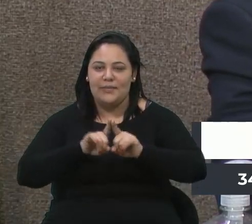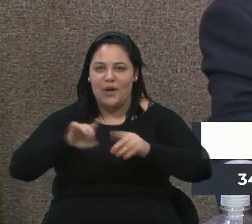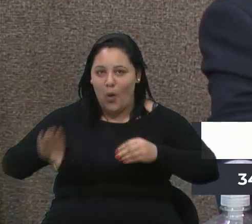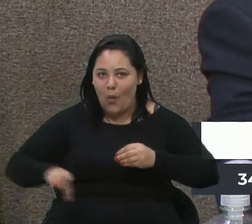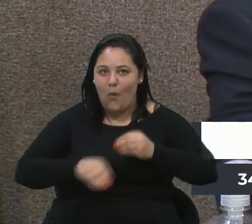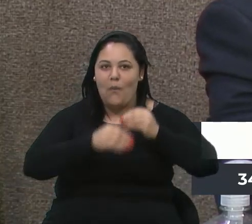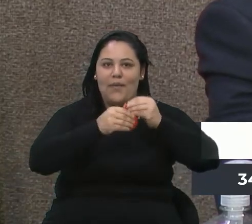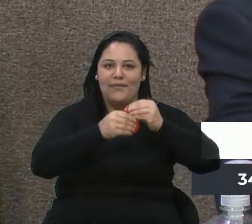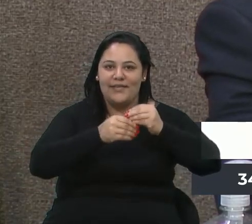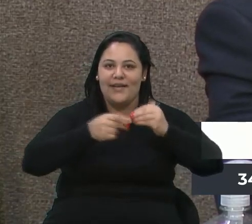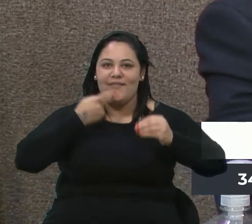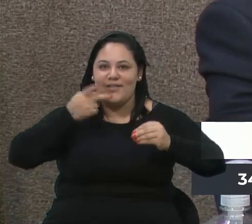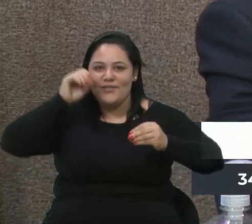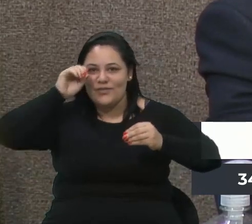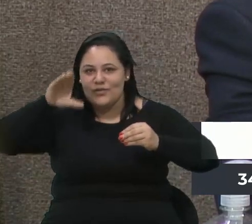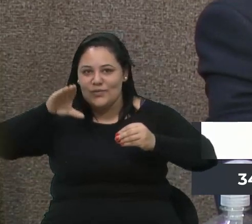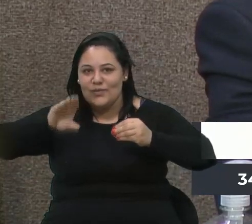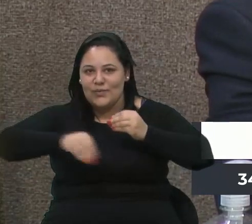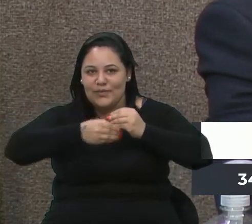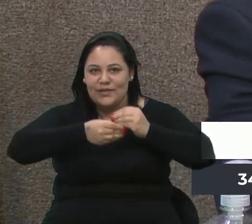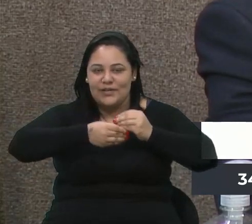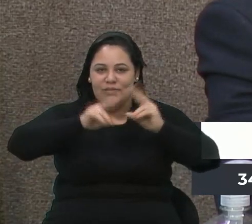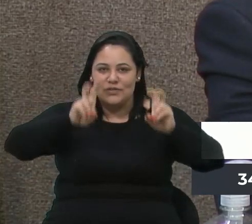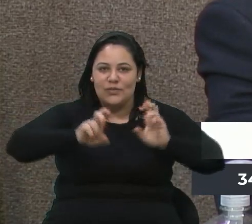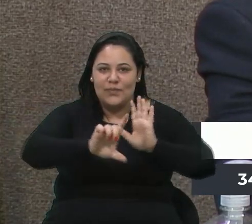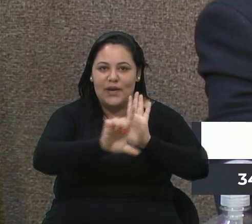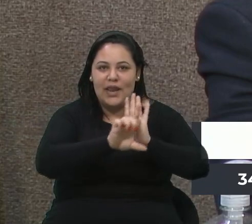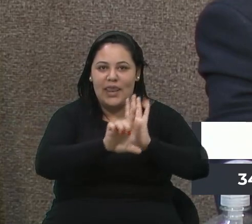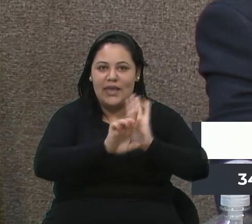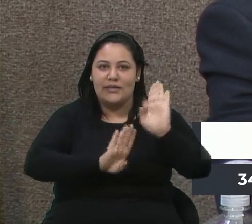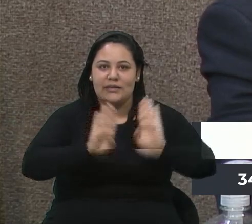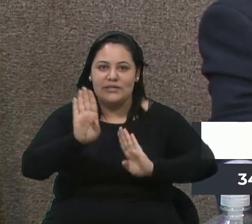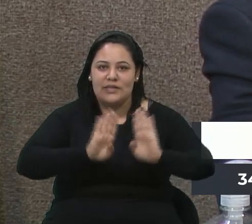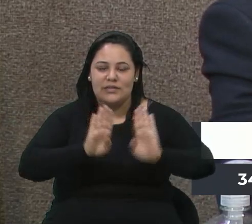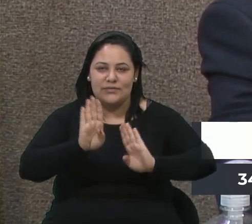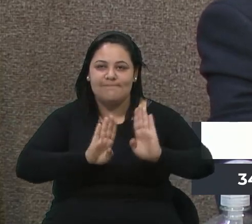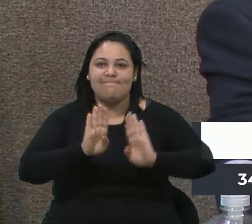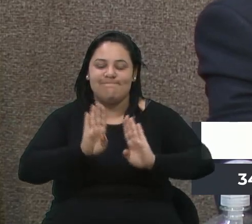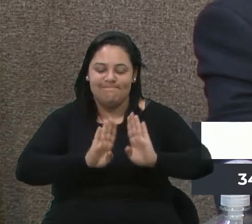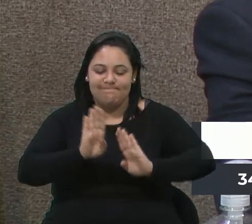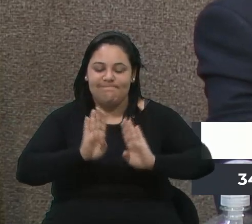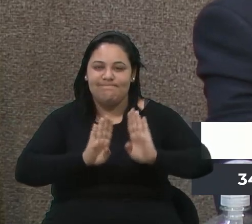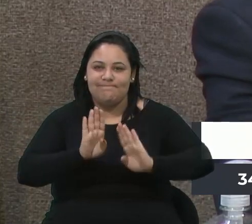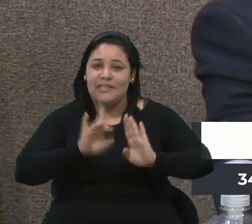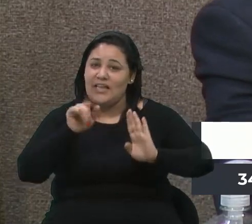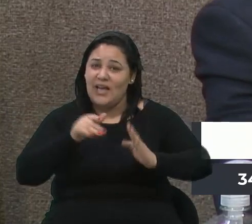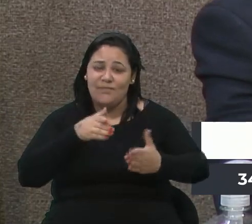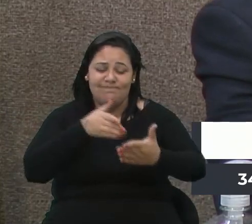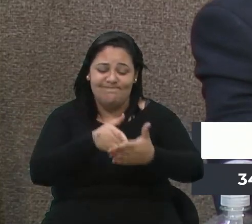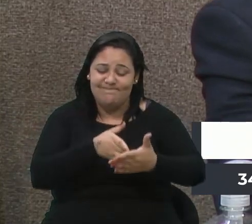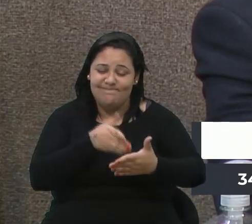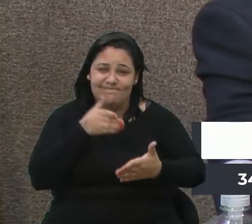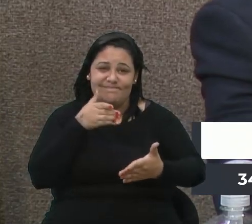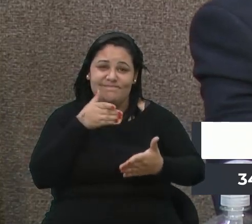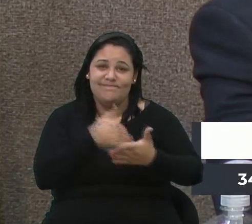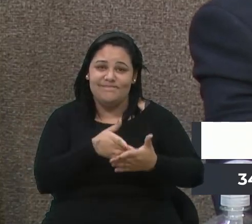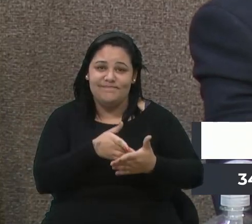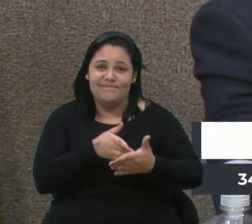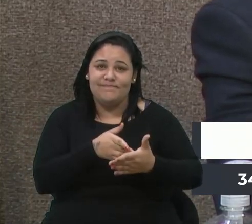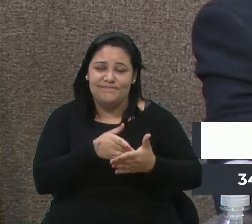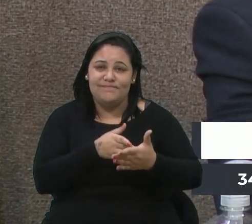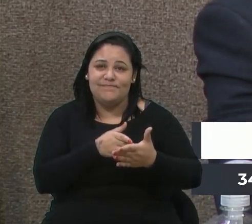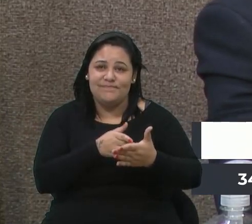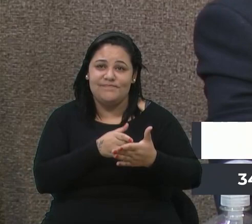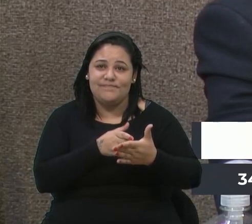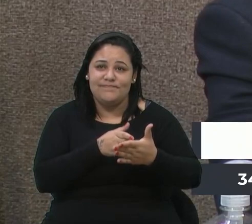fala do Fiuza para falar sobre a questão das leis, das licitações, que é o que esbarra, o que deixa burocrático